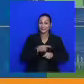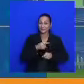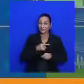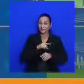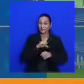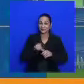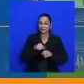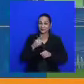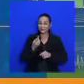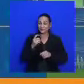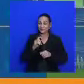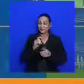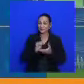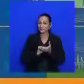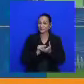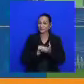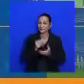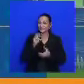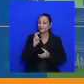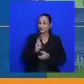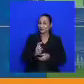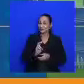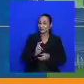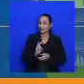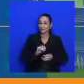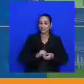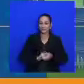Agora, foram sorteados 15 números, faltam 5.